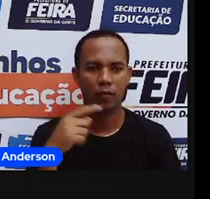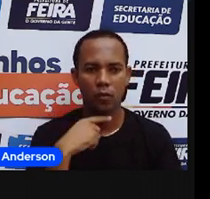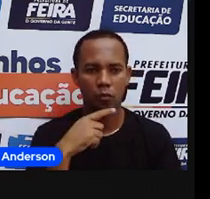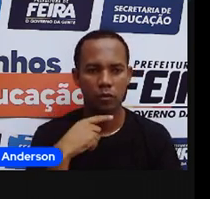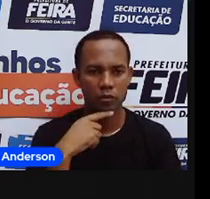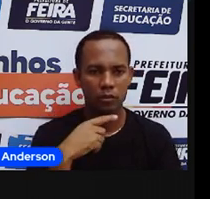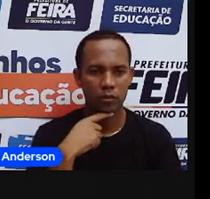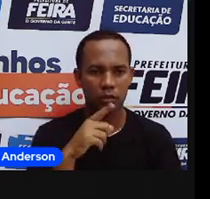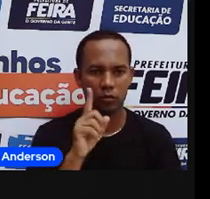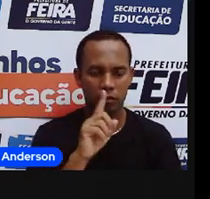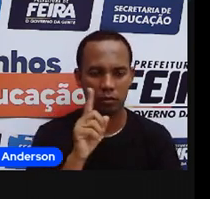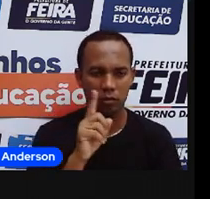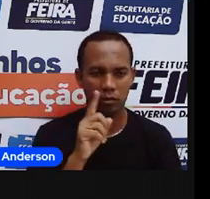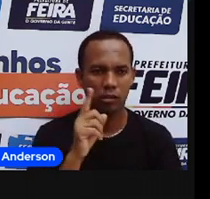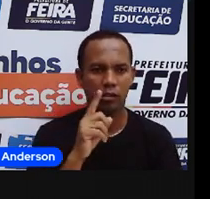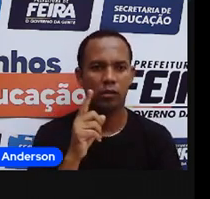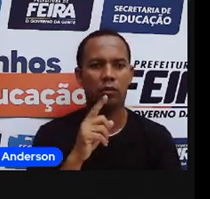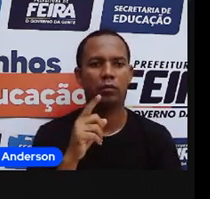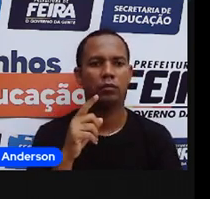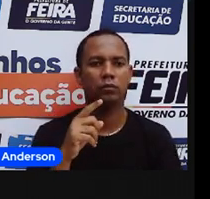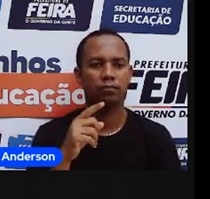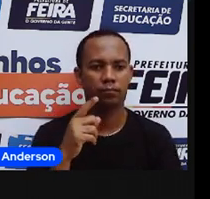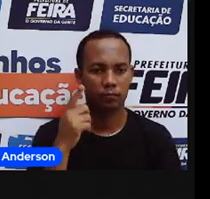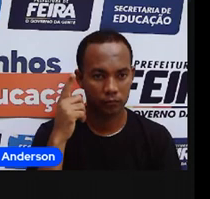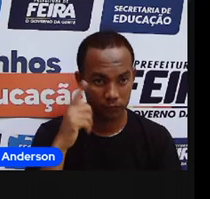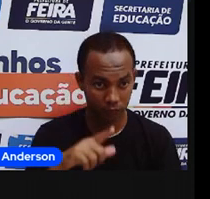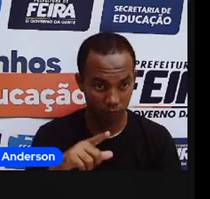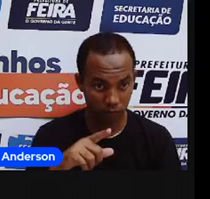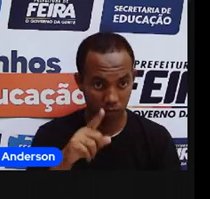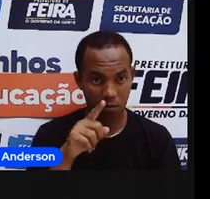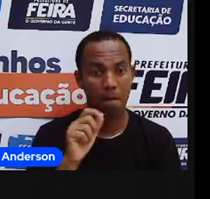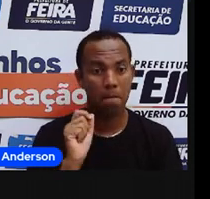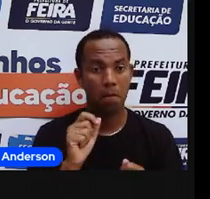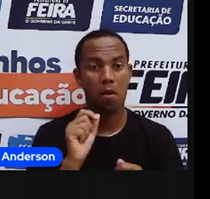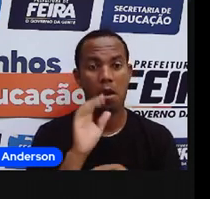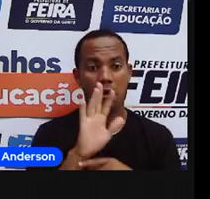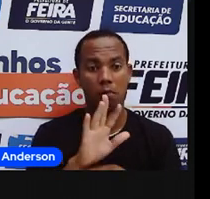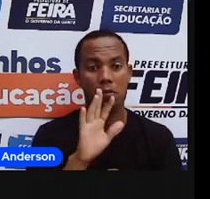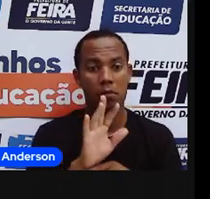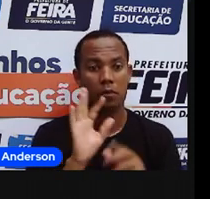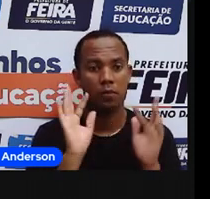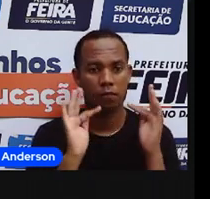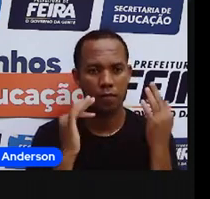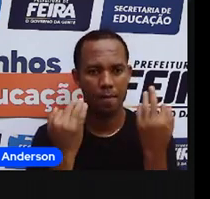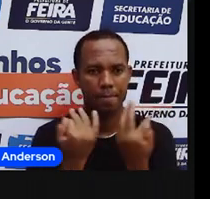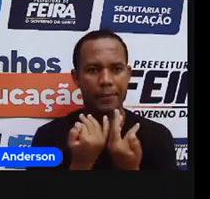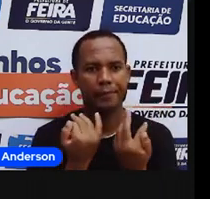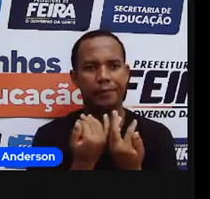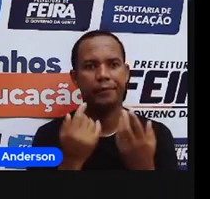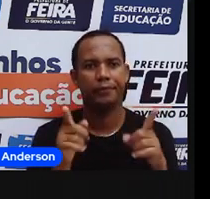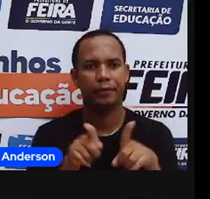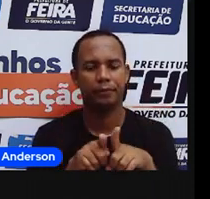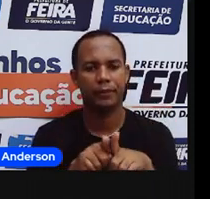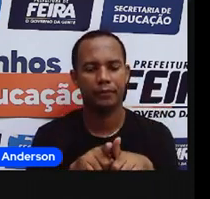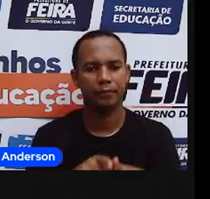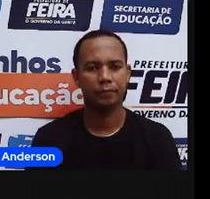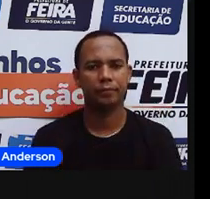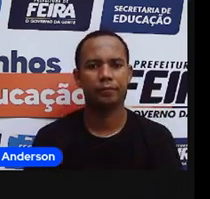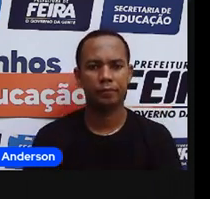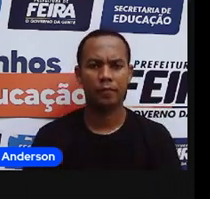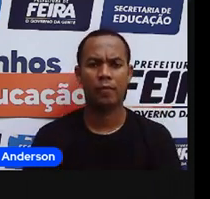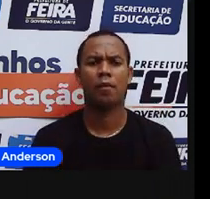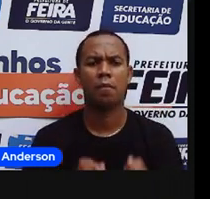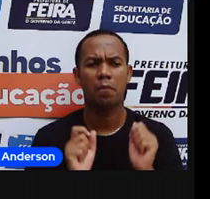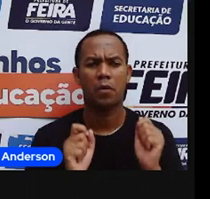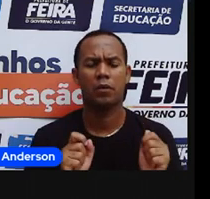se preocupa, o importante é o quê? Tentar. E você pode pedir ajuda de o quê? De um adulto, certo? pode